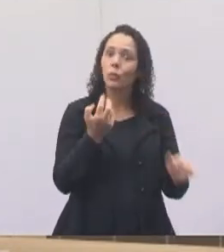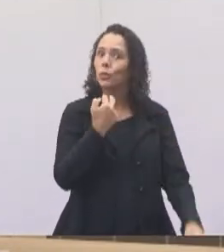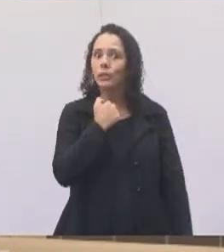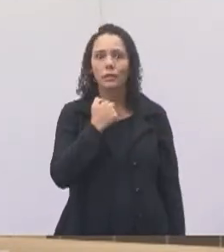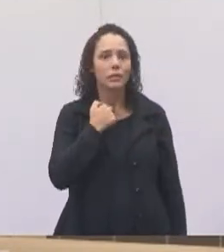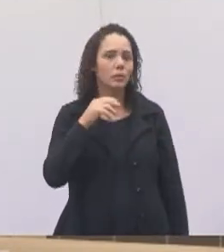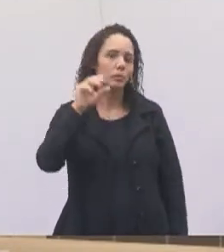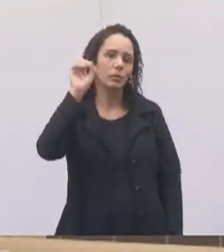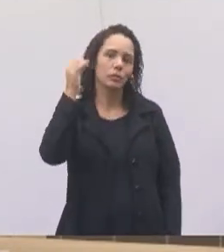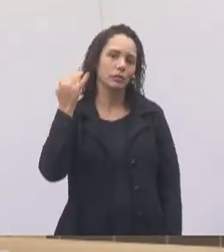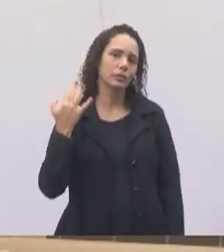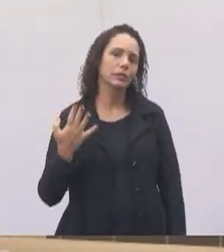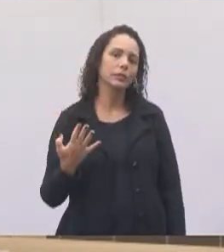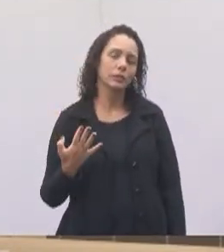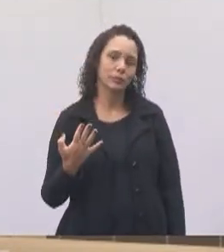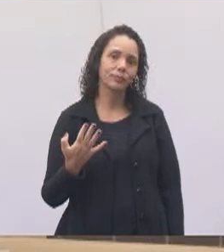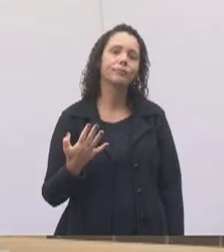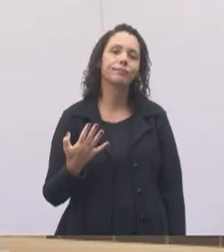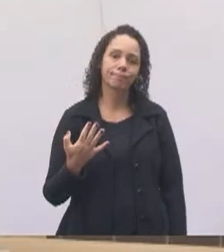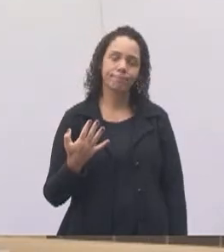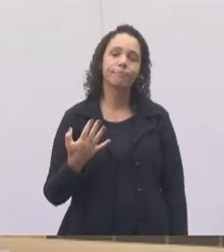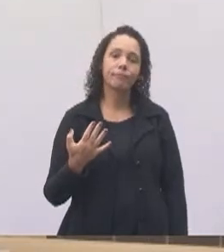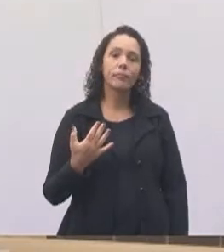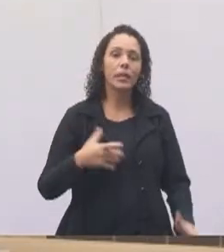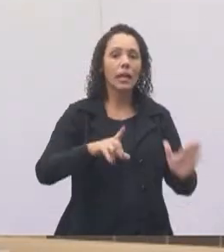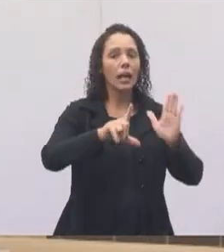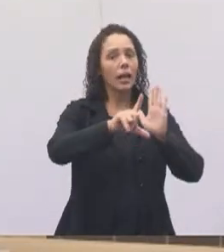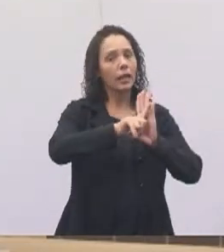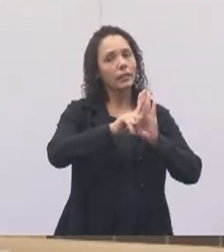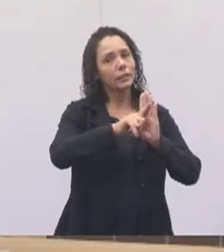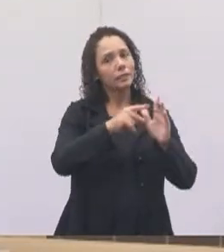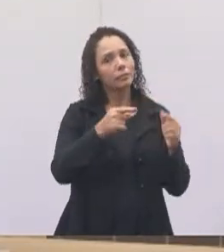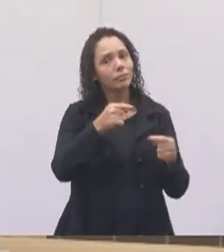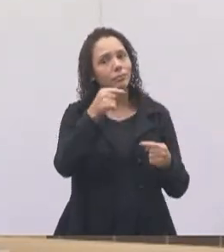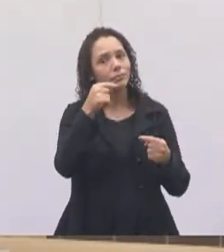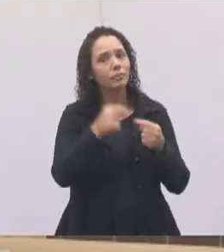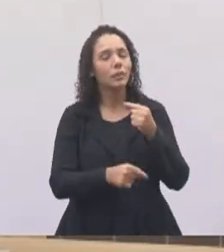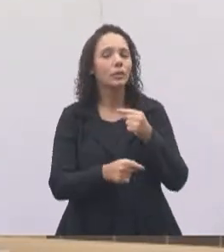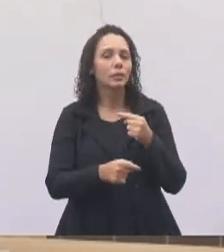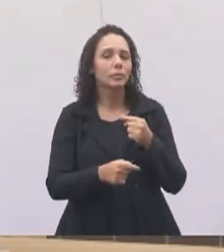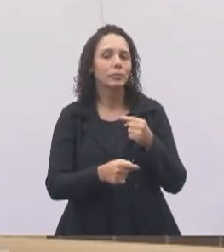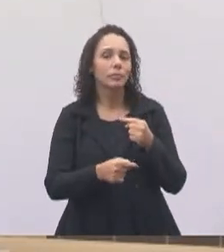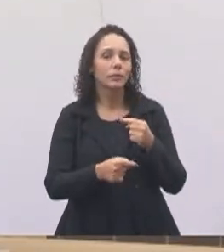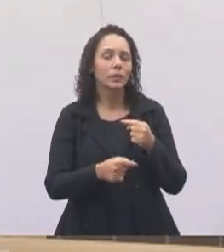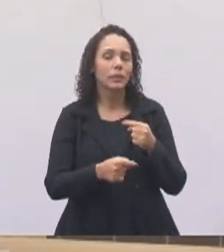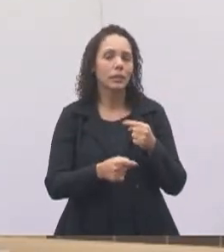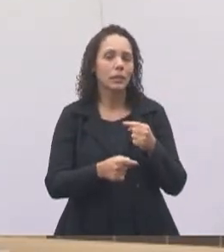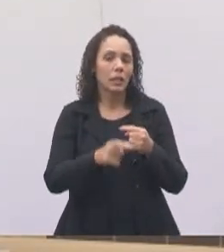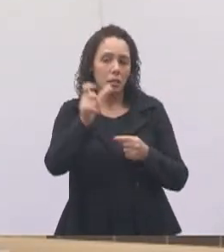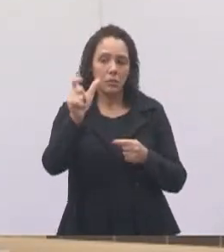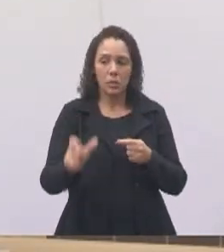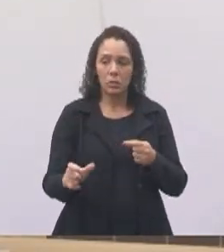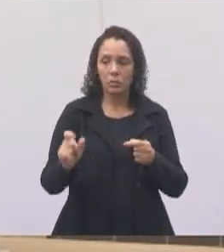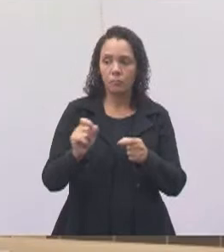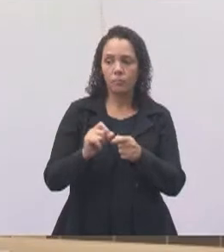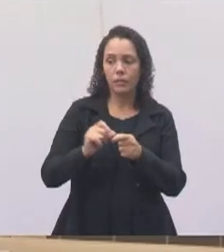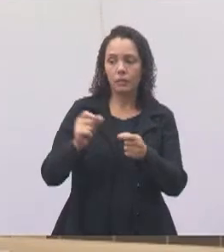acontecer. Aí sim é que a lei vem restringir o que uma pessoa está fazendo errado, mas